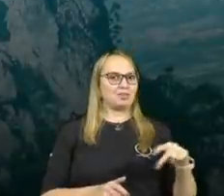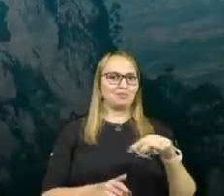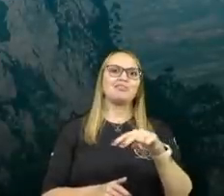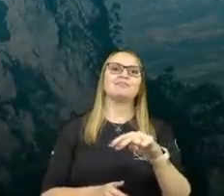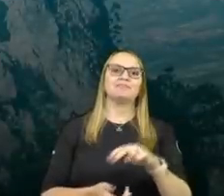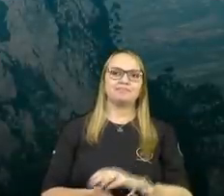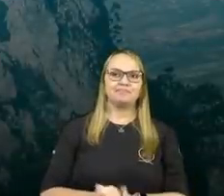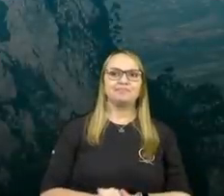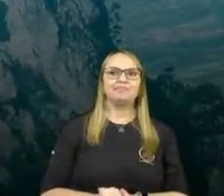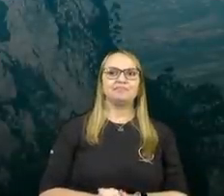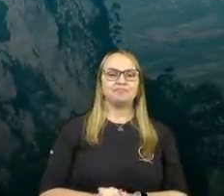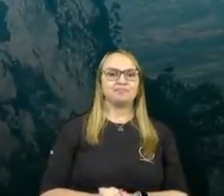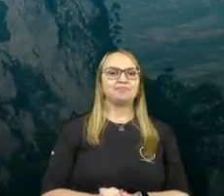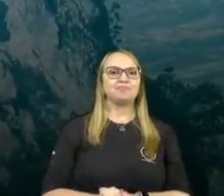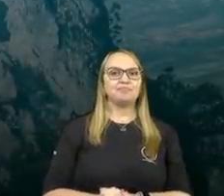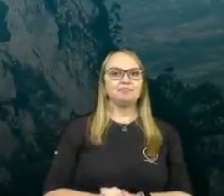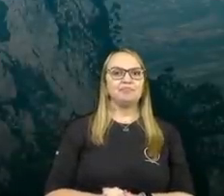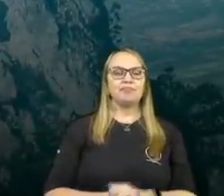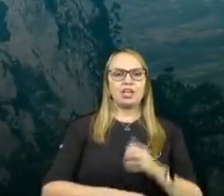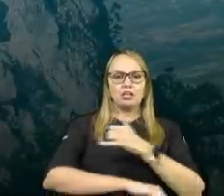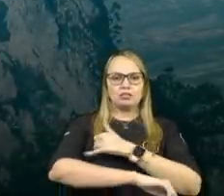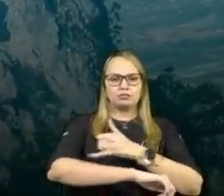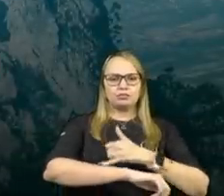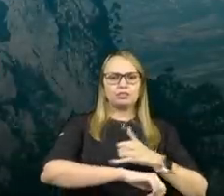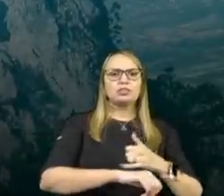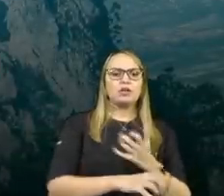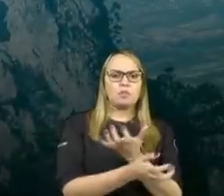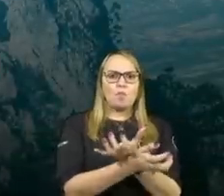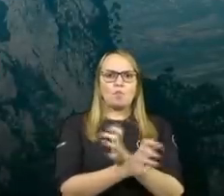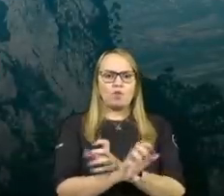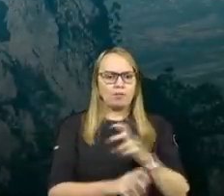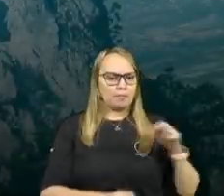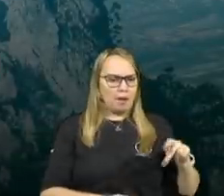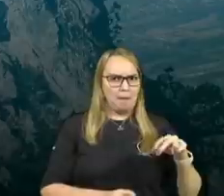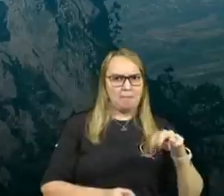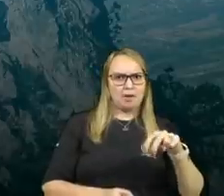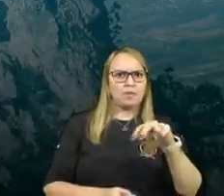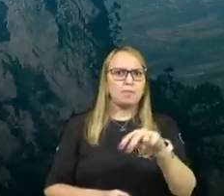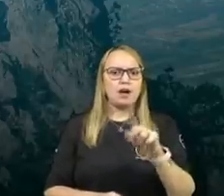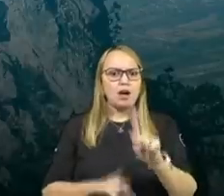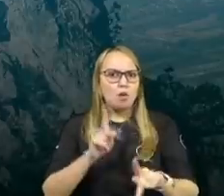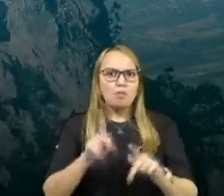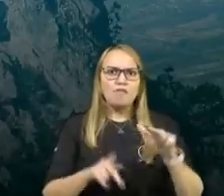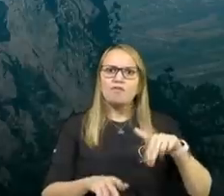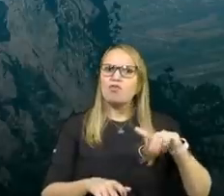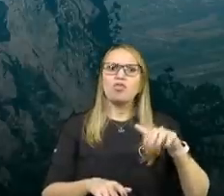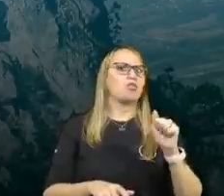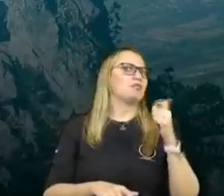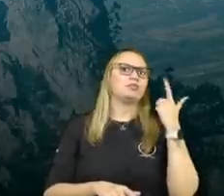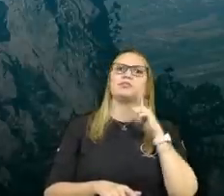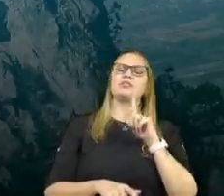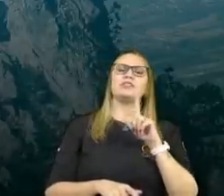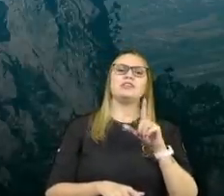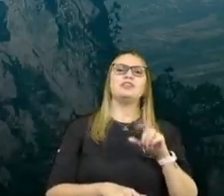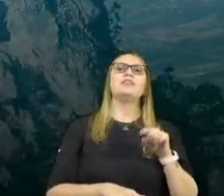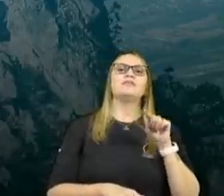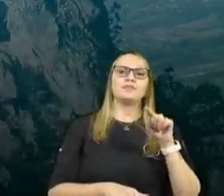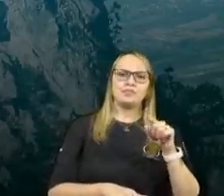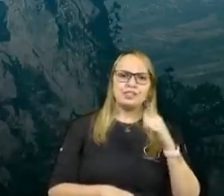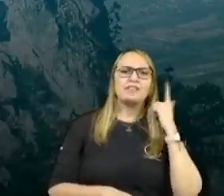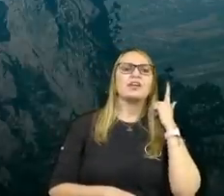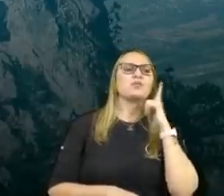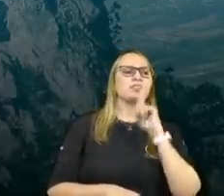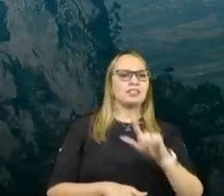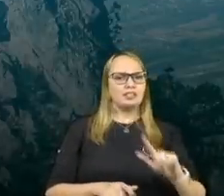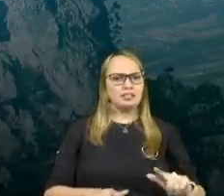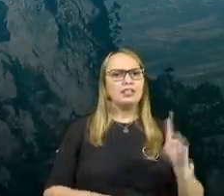Nunca ninguém passou a pé enxuto do Jordão de uma ponta a outra, de um povo uma ponta a outra. Você vai passar, Deus vai abrir porta para você